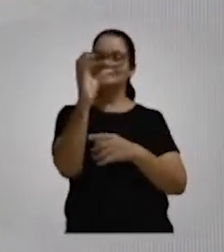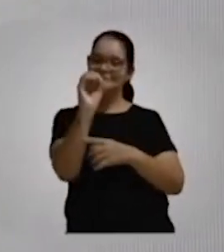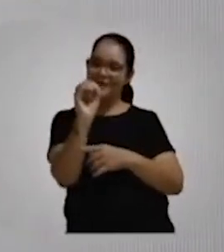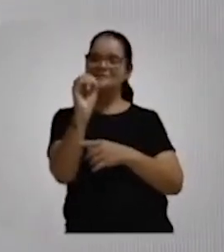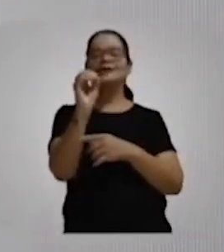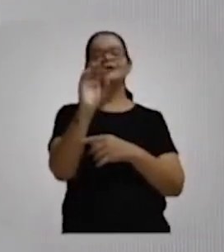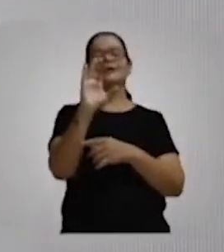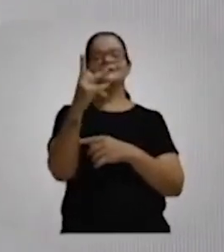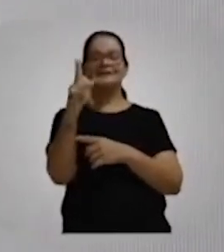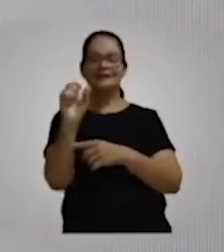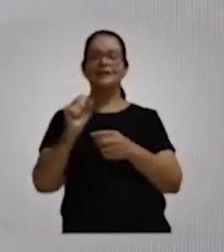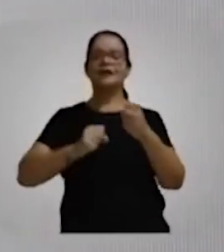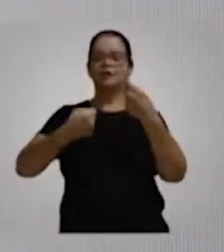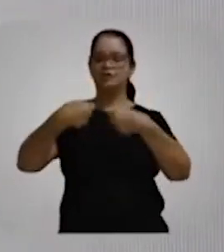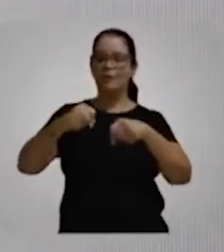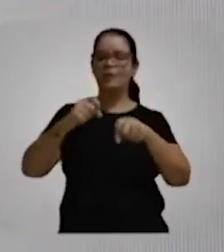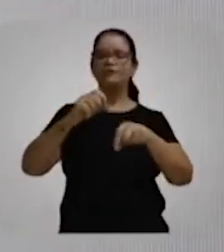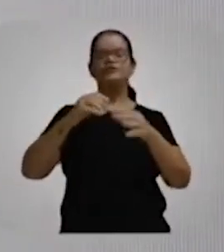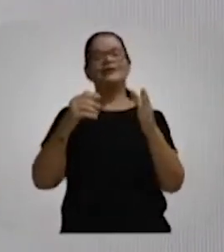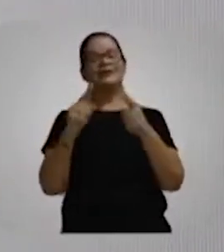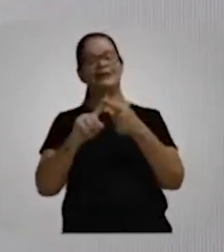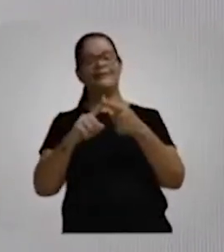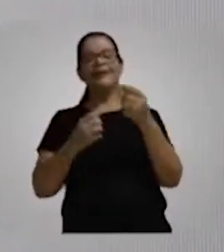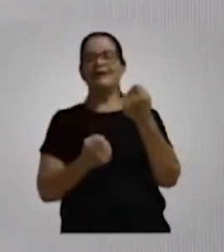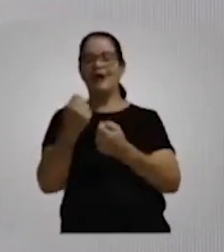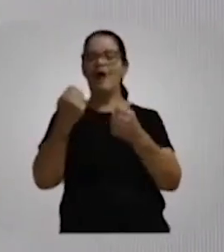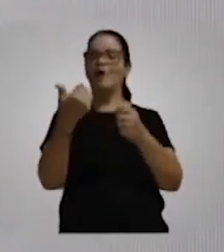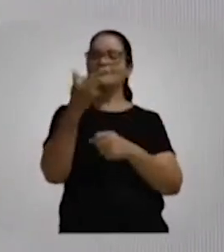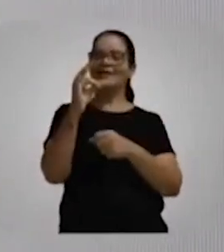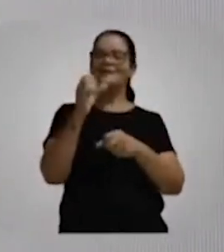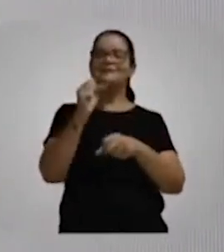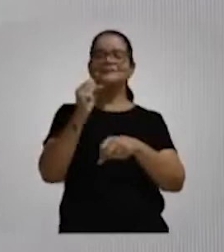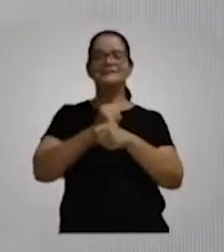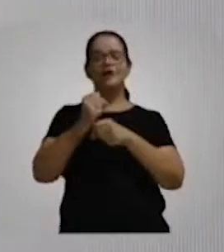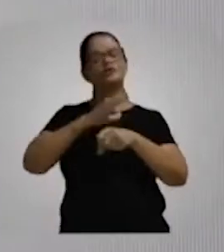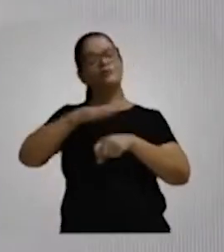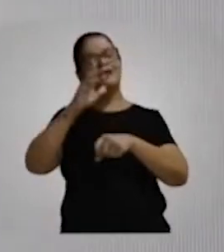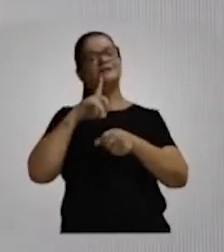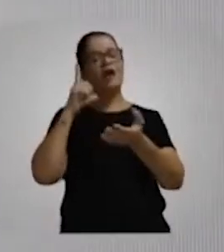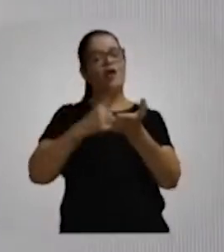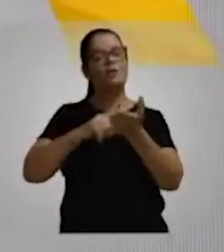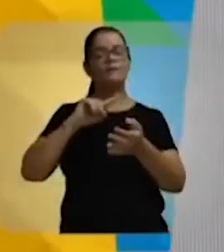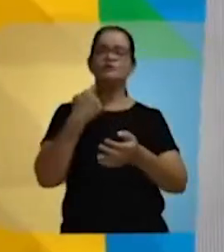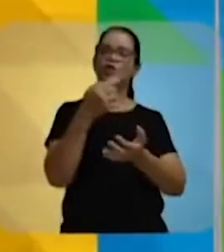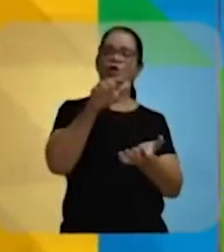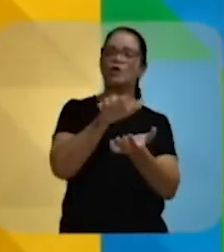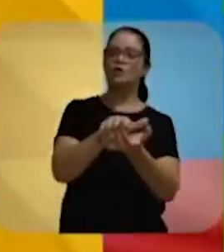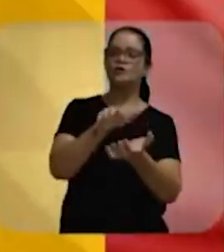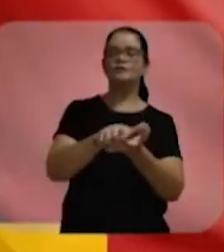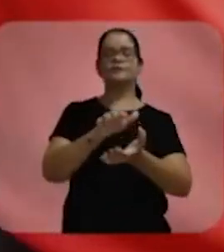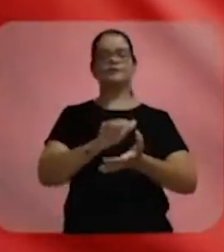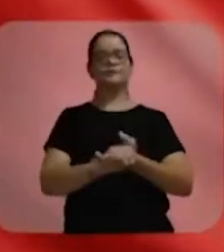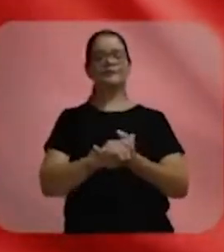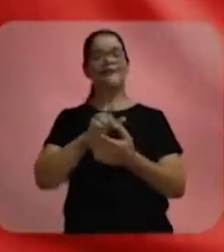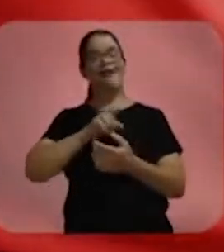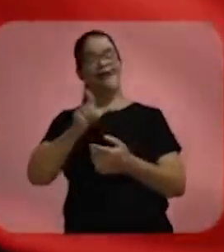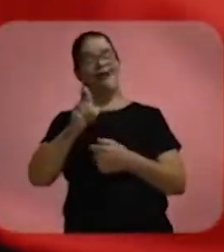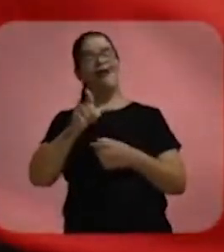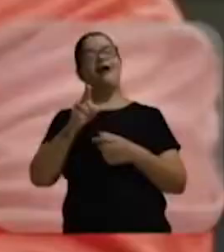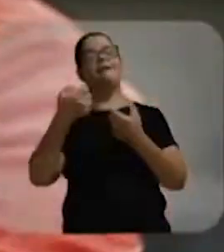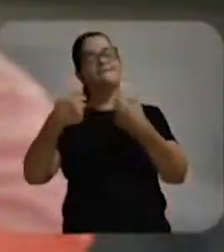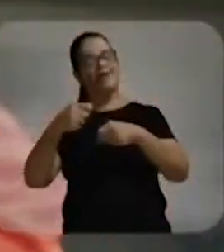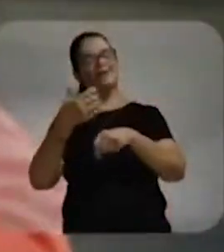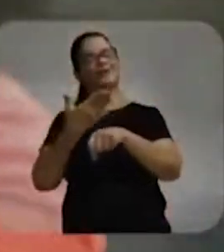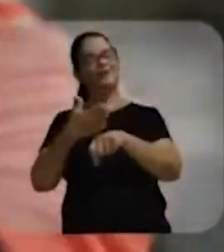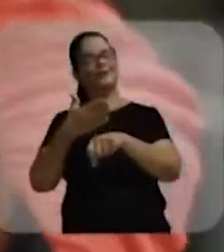cilindradas e de carros com mais de 10 anos. Esse é o nosso compromisso com Pernambuco. Ela é